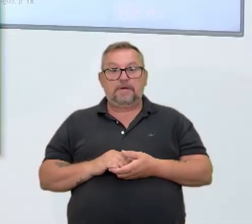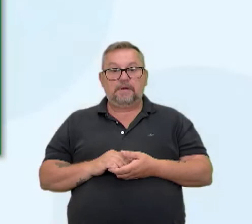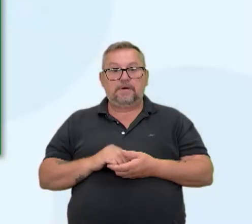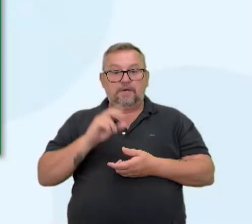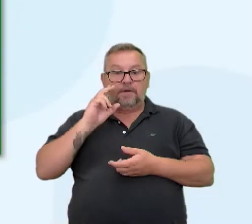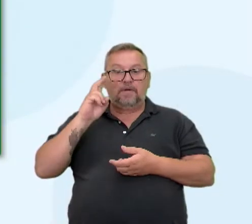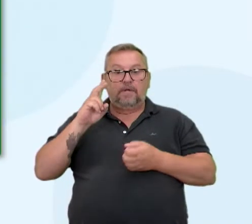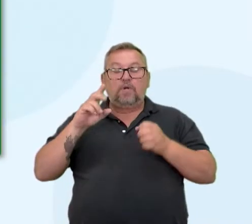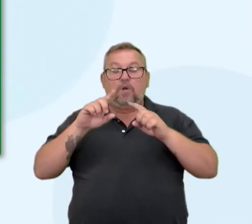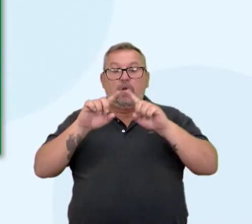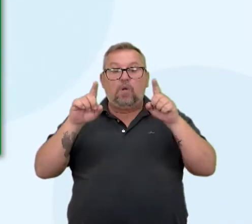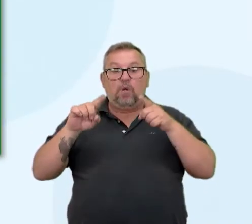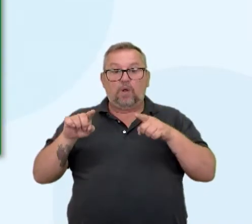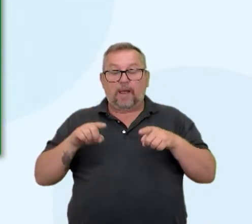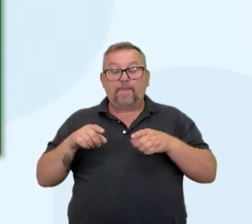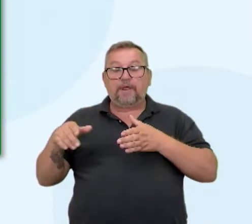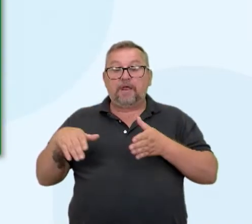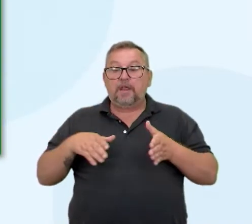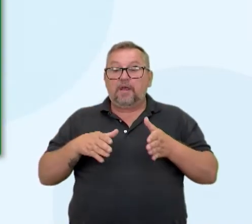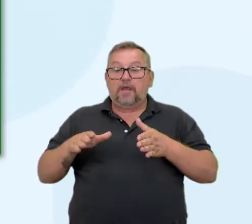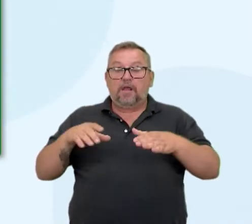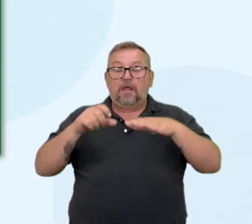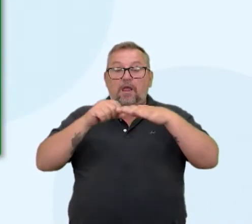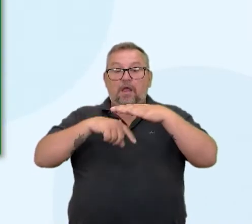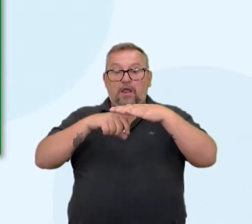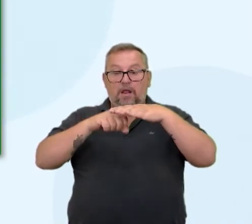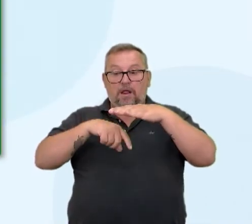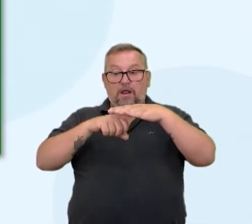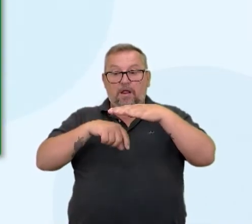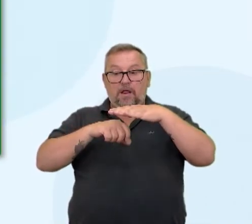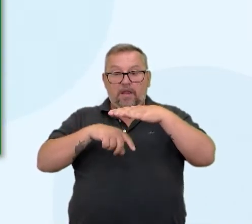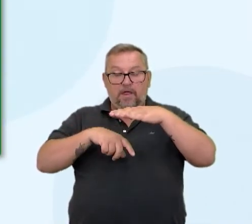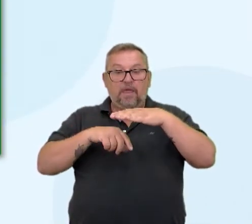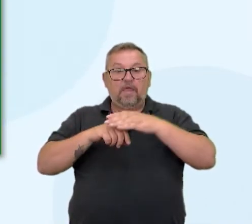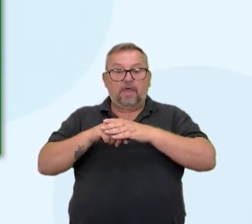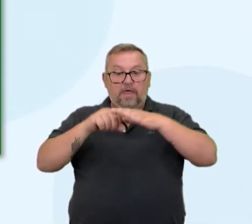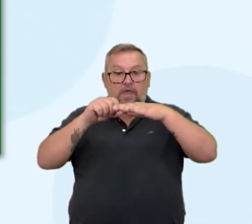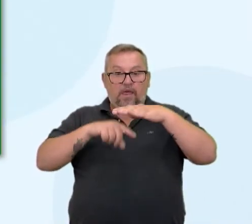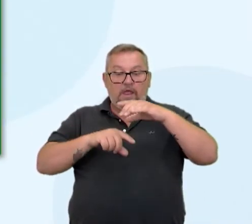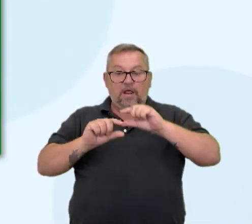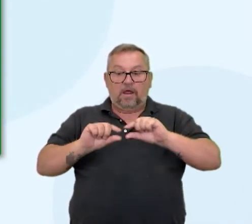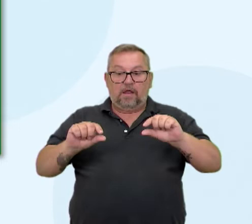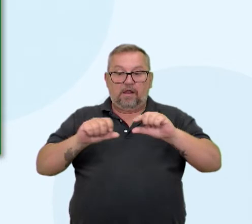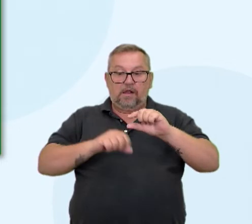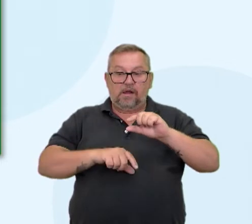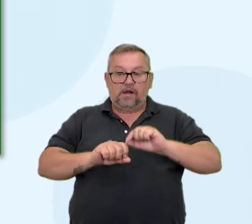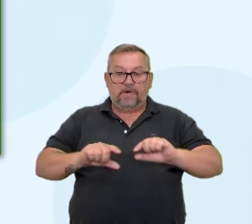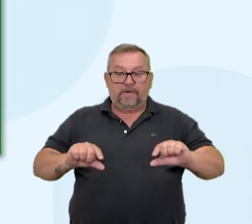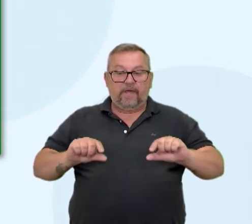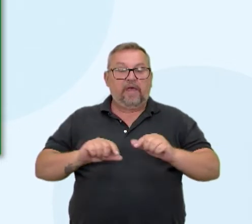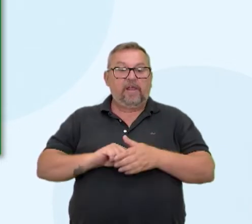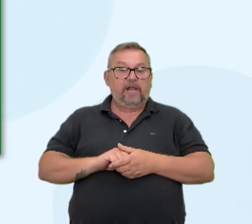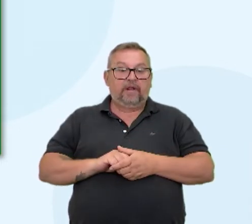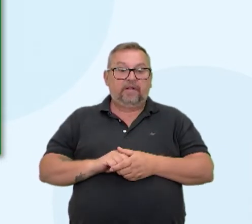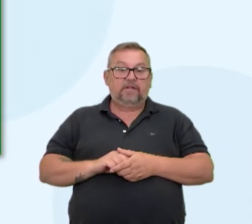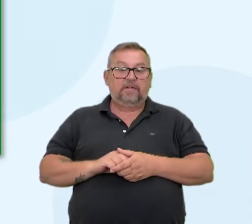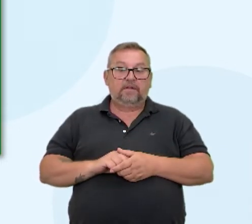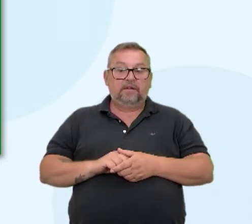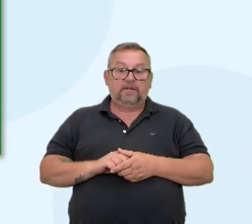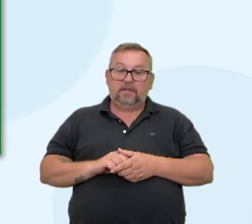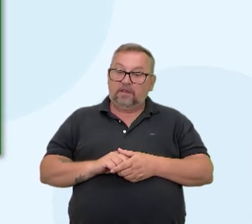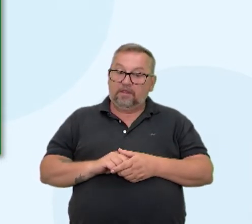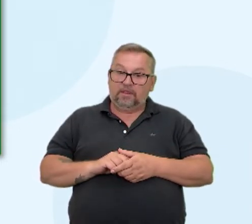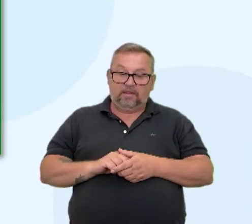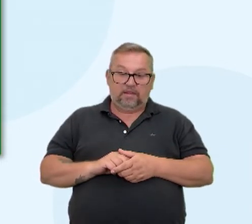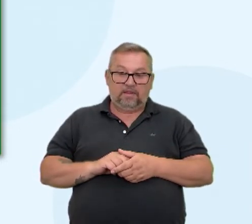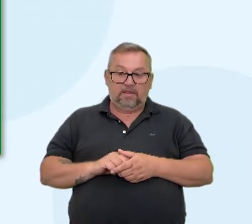ideia é essa mesmo, né? É um caminho, né? A gente fala fluxo de água e tal. Aqui é um fluxo de informações. Então veja, olha o